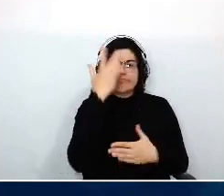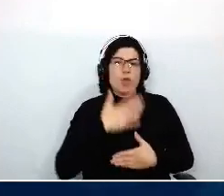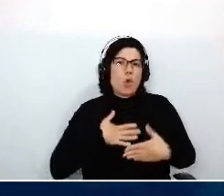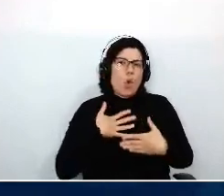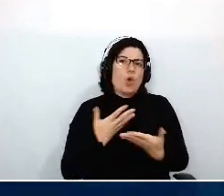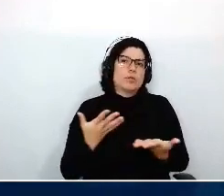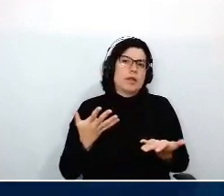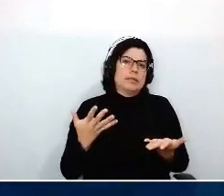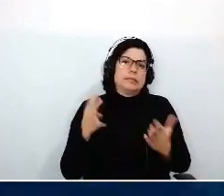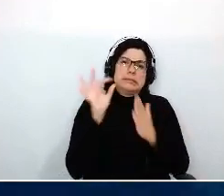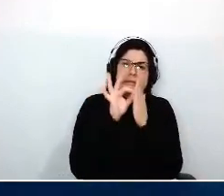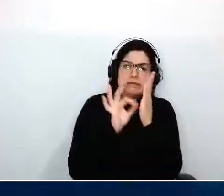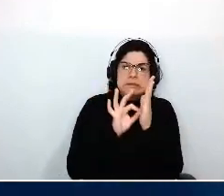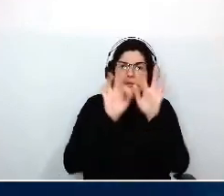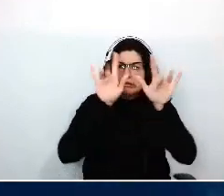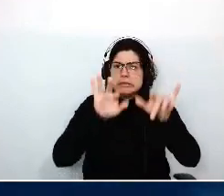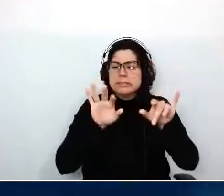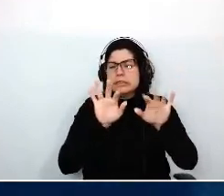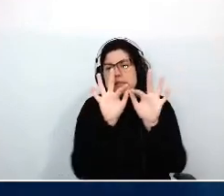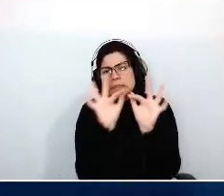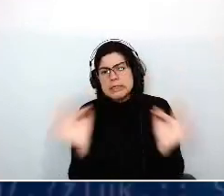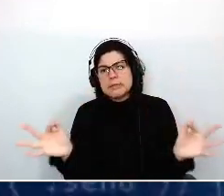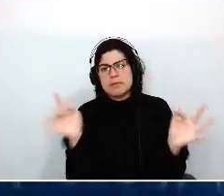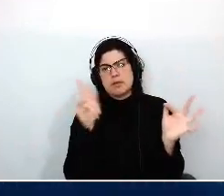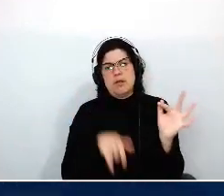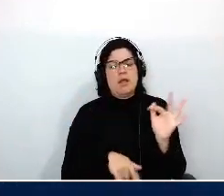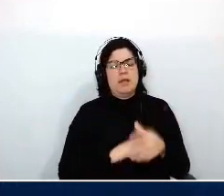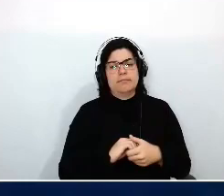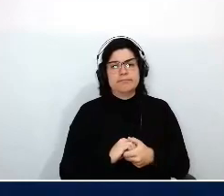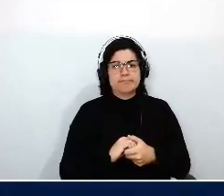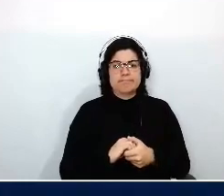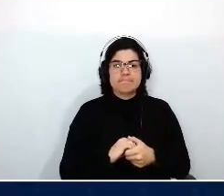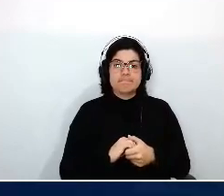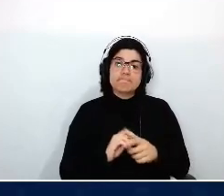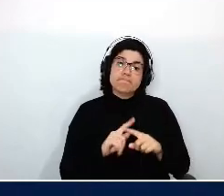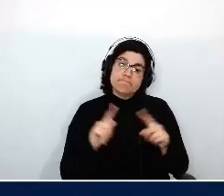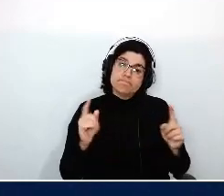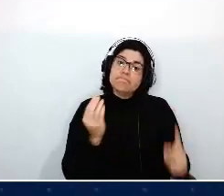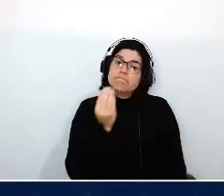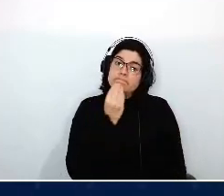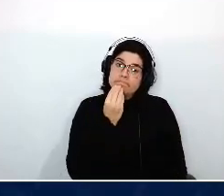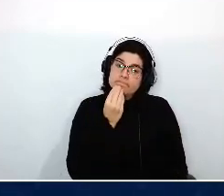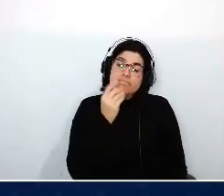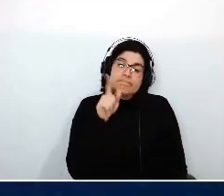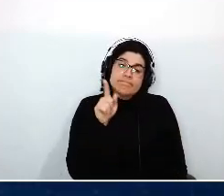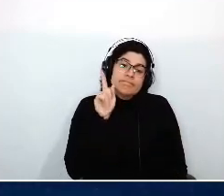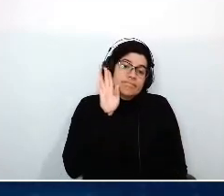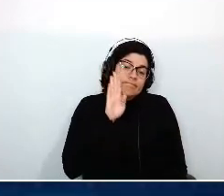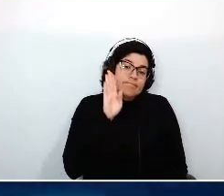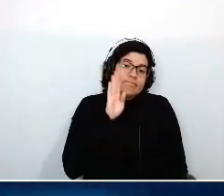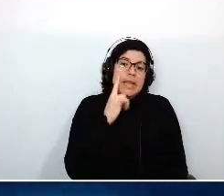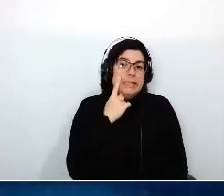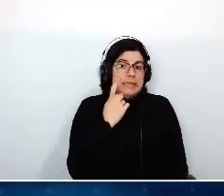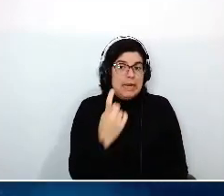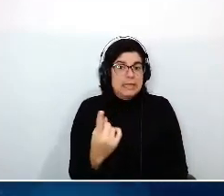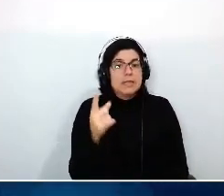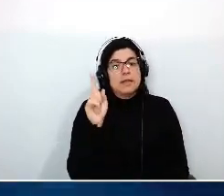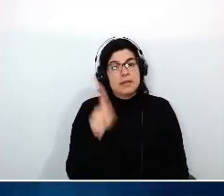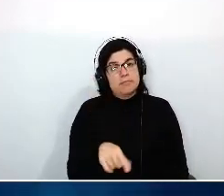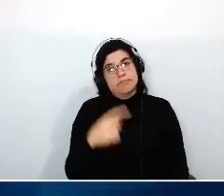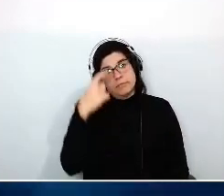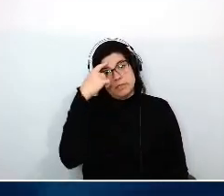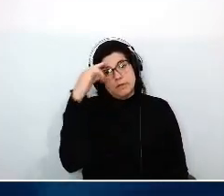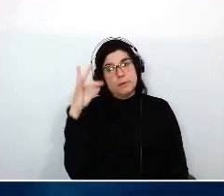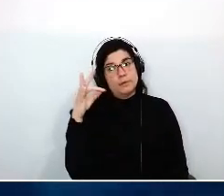coisas simples, de repente um type project. Mas, cara, claro que seria bem interessante. Assim, eu acho que seria um futuro bem legal